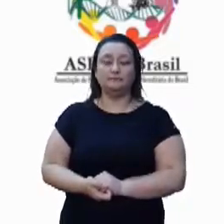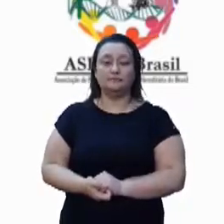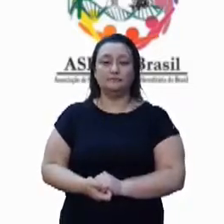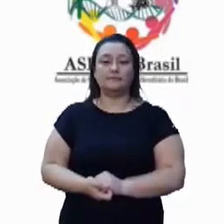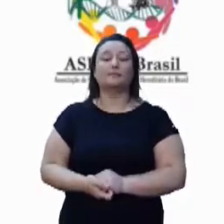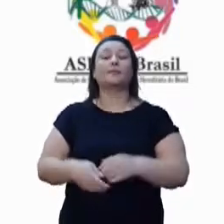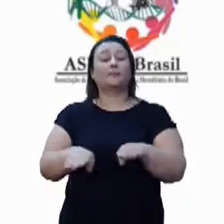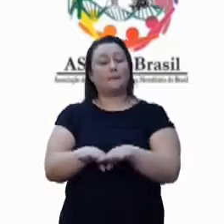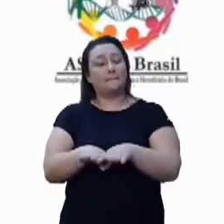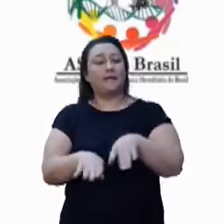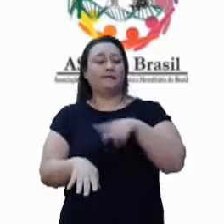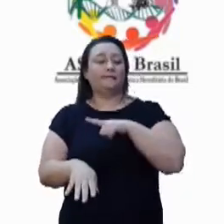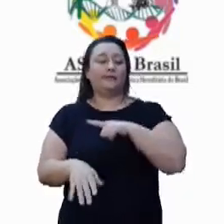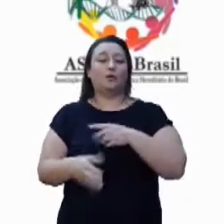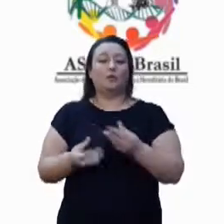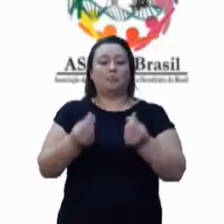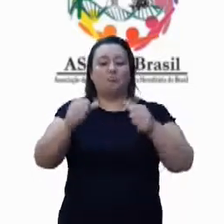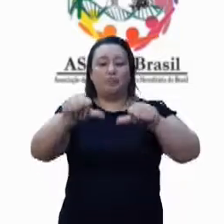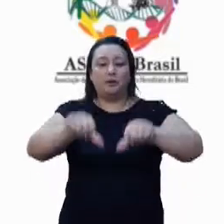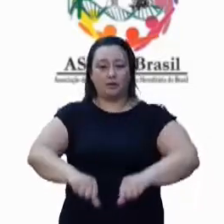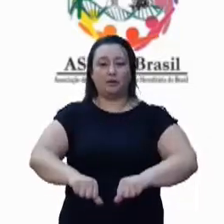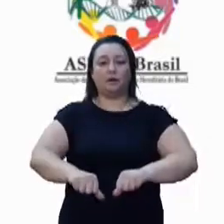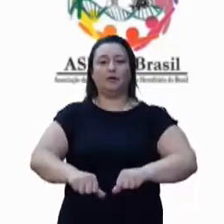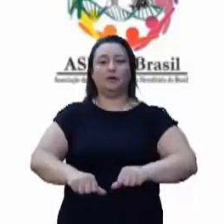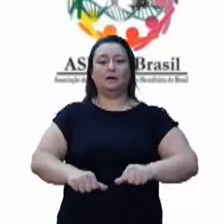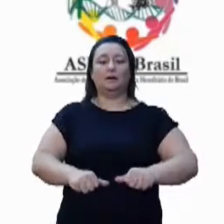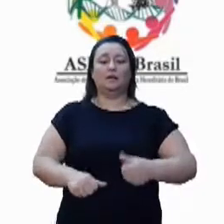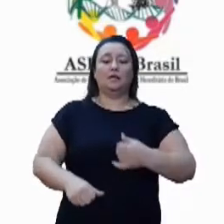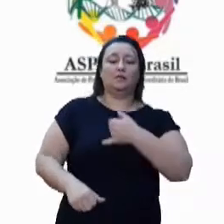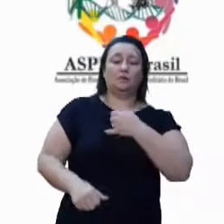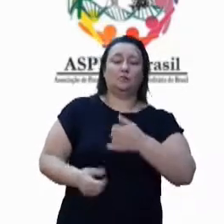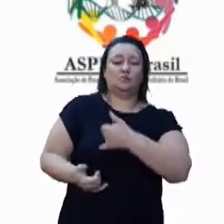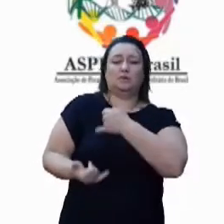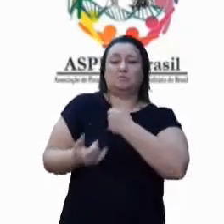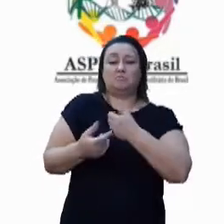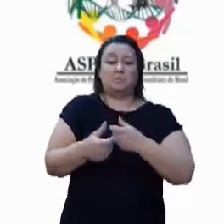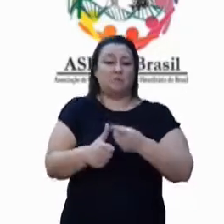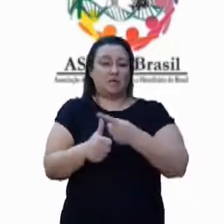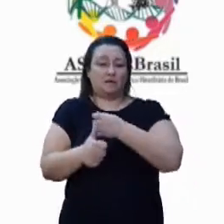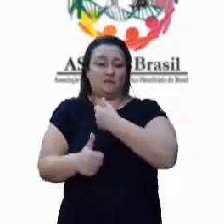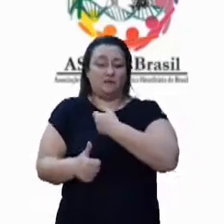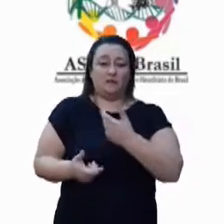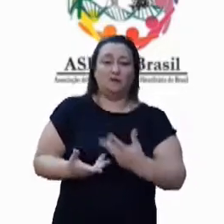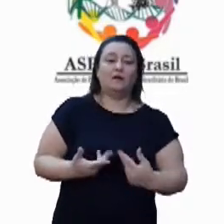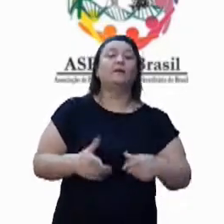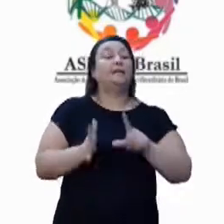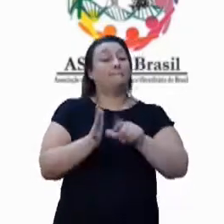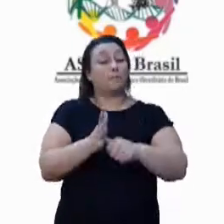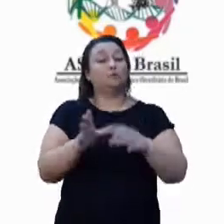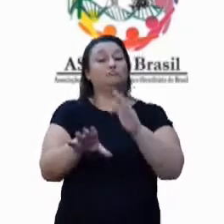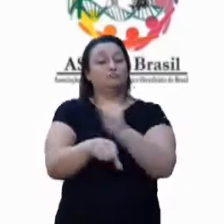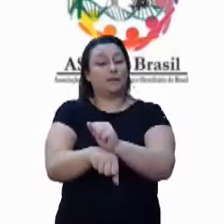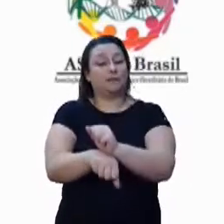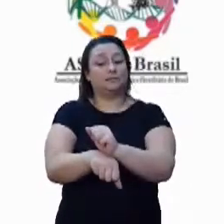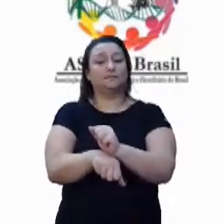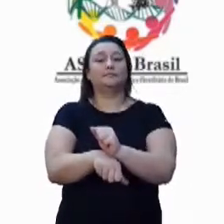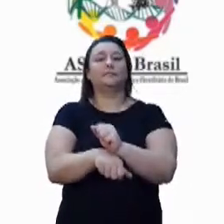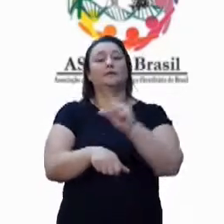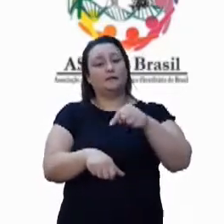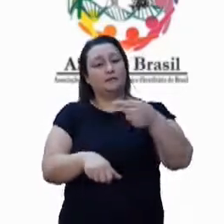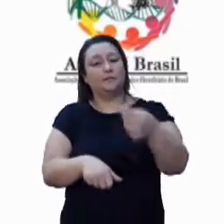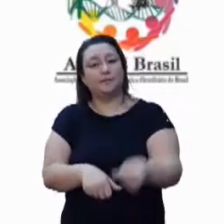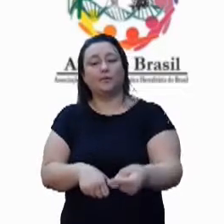Ocorre uma certa piora progressiva nos primeiros anos de vida e, posteriormente, uma estabilização. E,